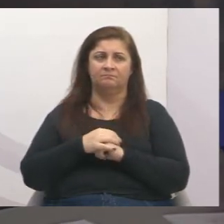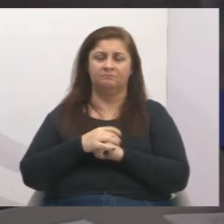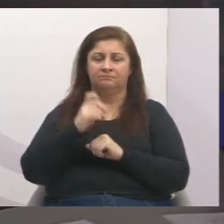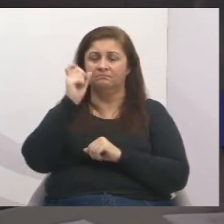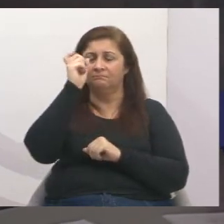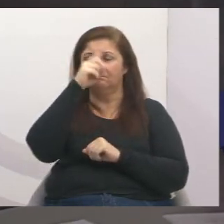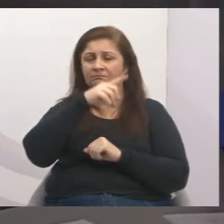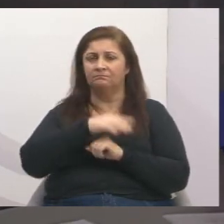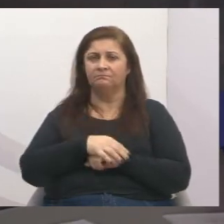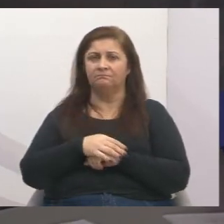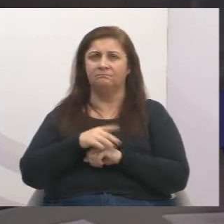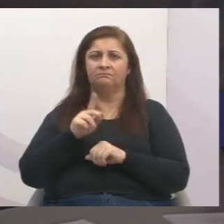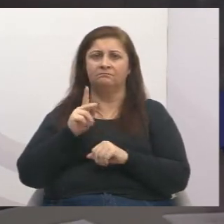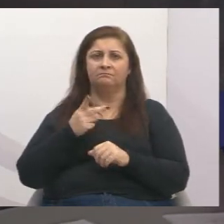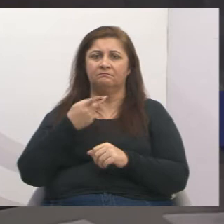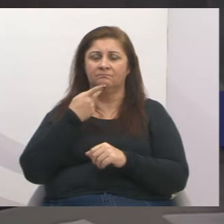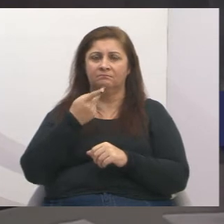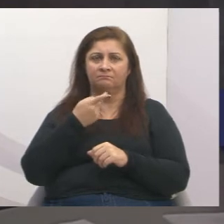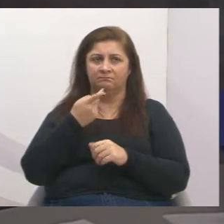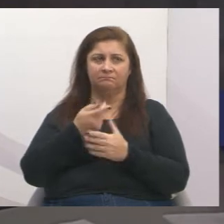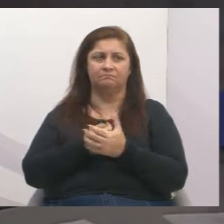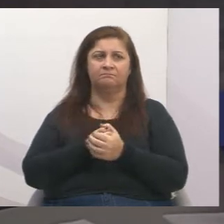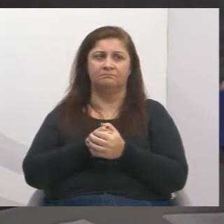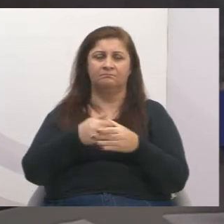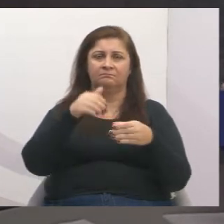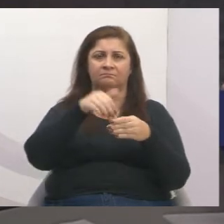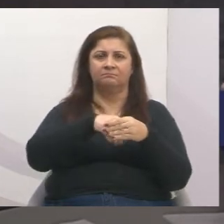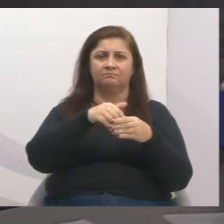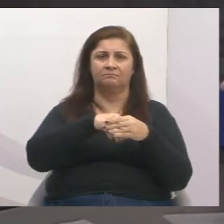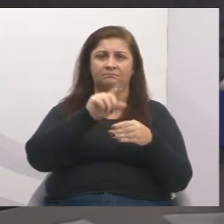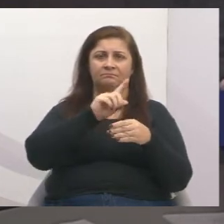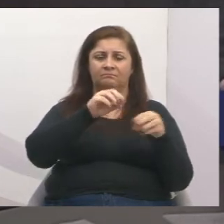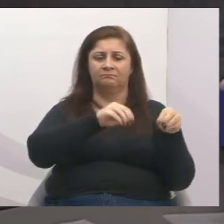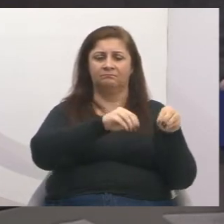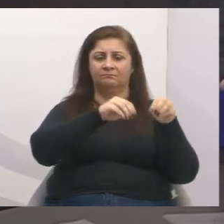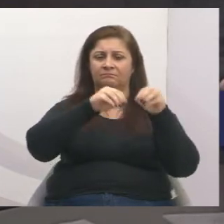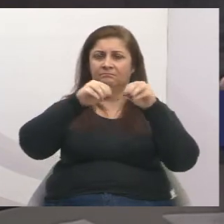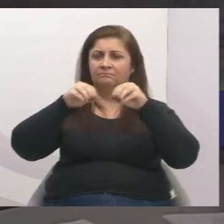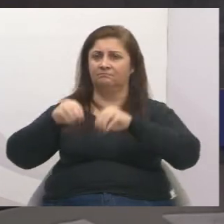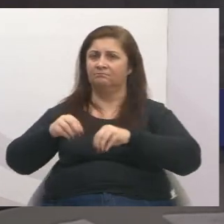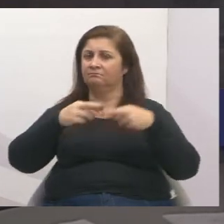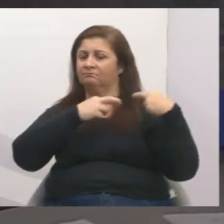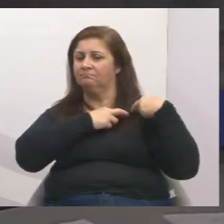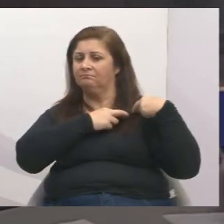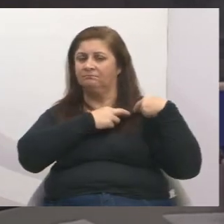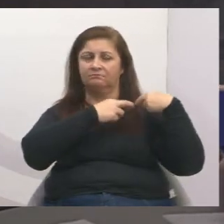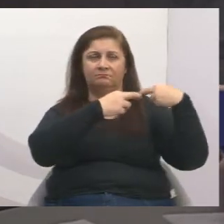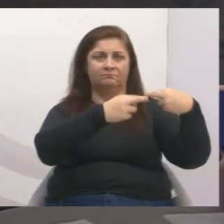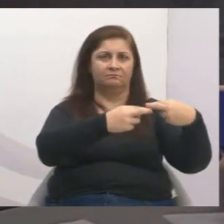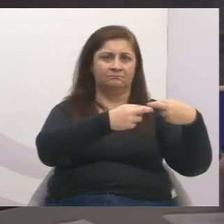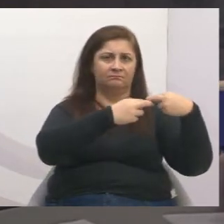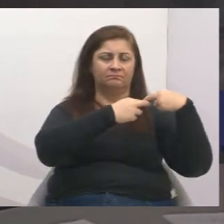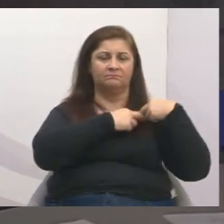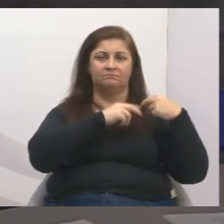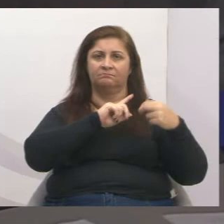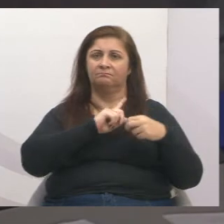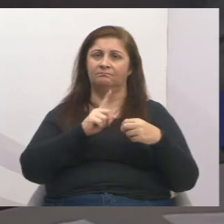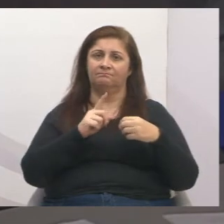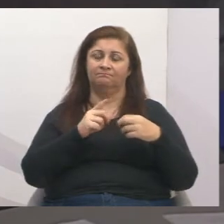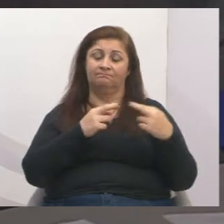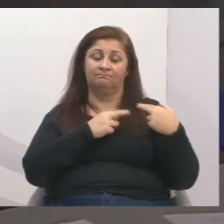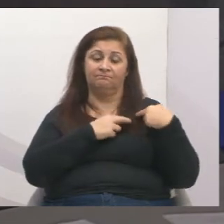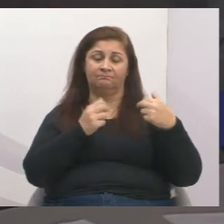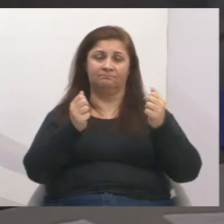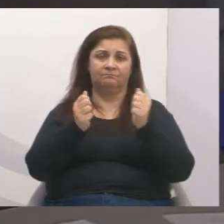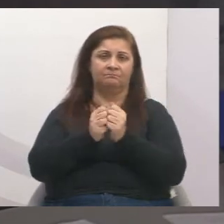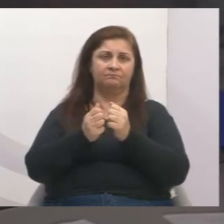sempre digo aqui nessa tribuna que votar não é transferir responsabilidade, é se corresponsabilizar. Infelizmente, às